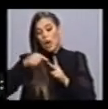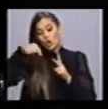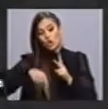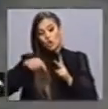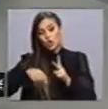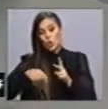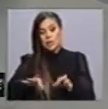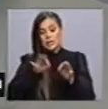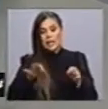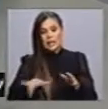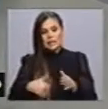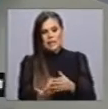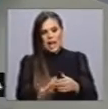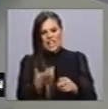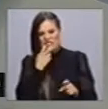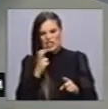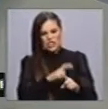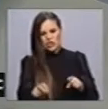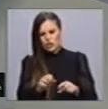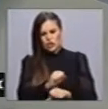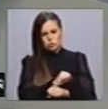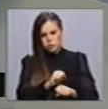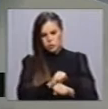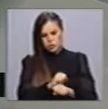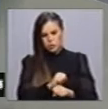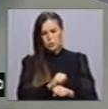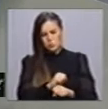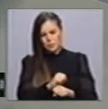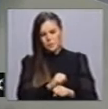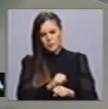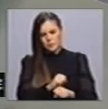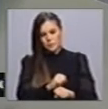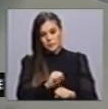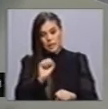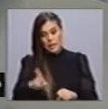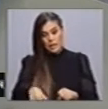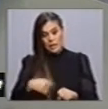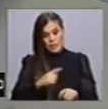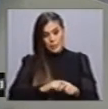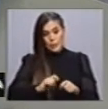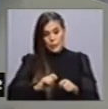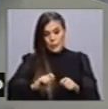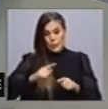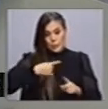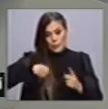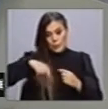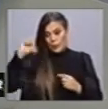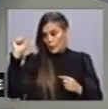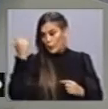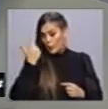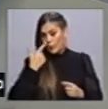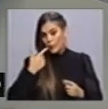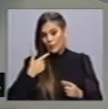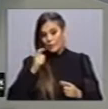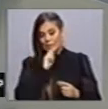formam-se autênticas bandas magnéticas, jatos magnéticos de grande intensidade. E depois, ao longo do ciclo energético do Sol, elas vão